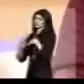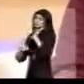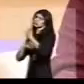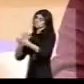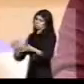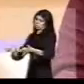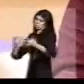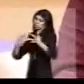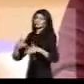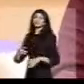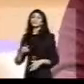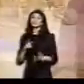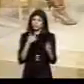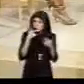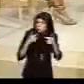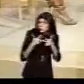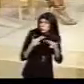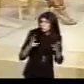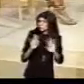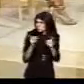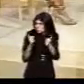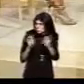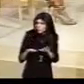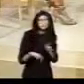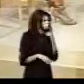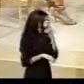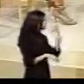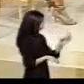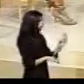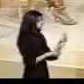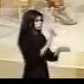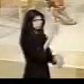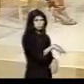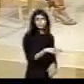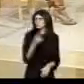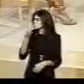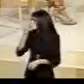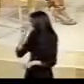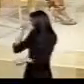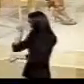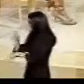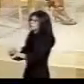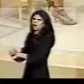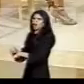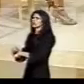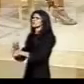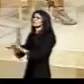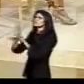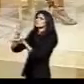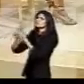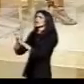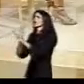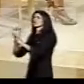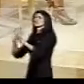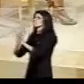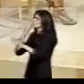sequelas acabam ficando. Mas Quer falar alguma assim. coisa, Alexandre? Não, tudo bem? Não, isso É isso mesmo. aí, né? Não Vale a pena parar, não importa quanto tempo